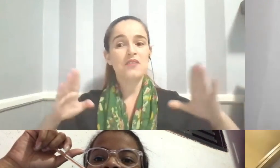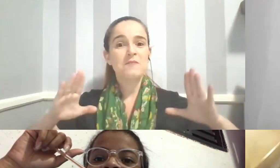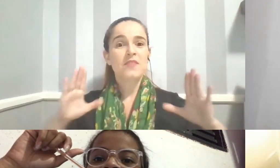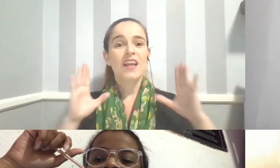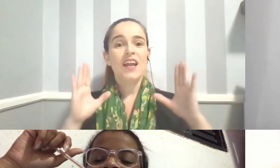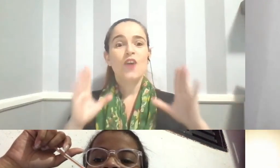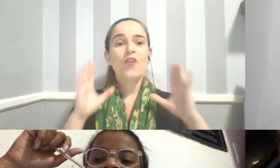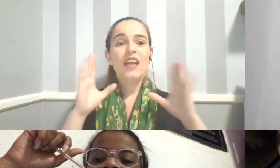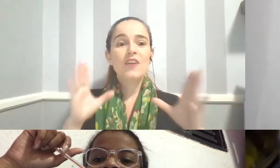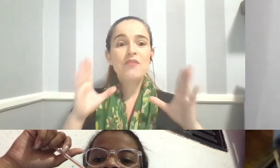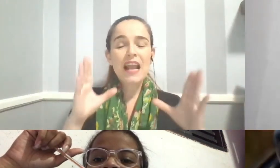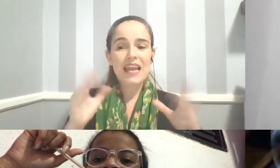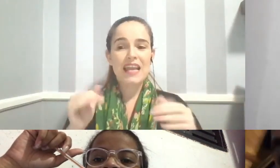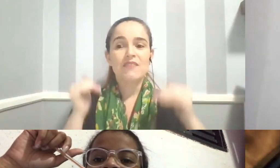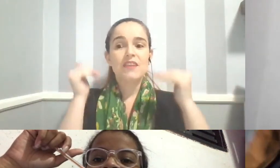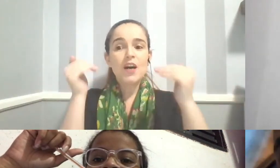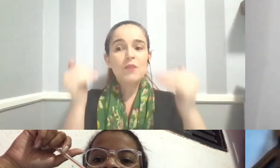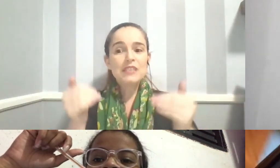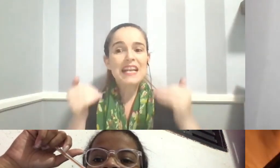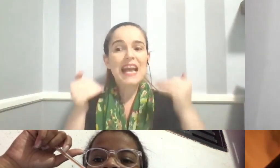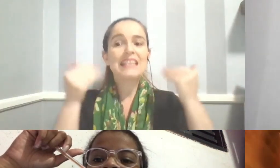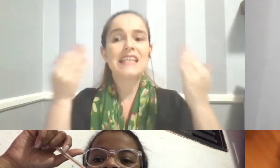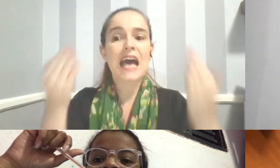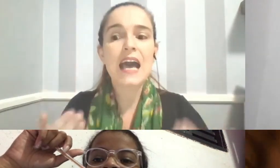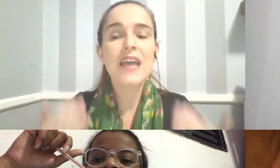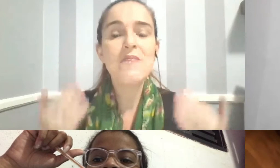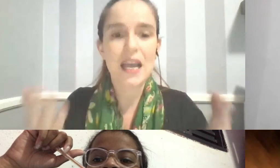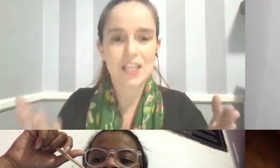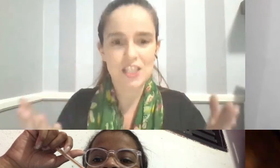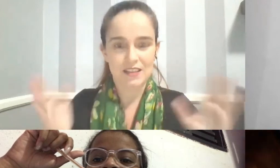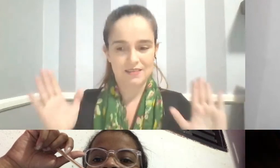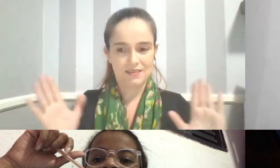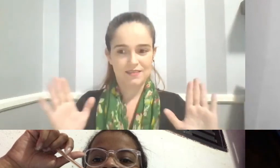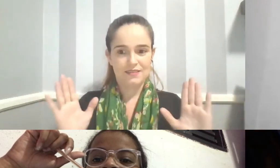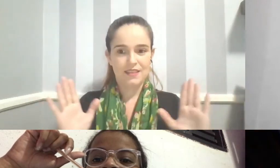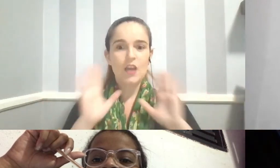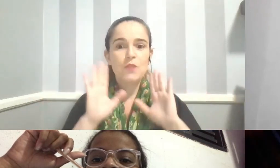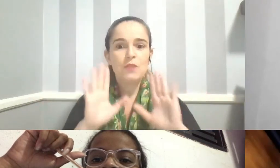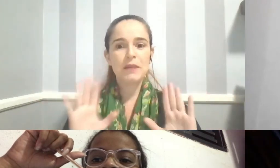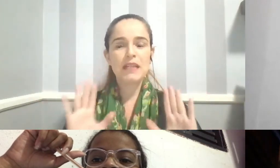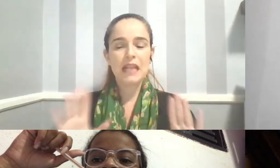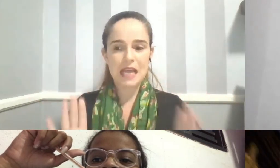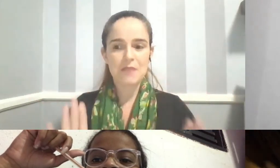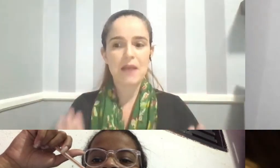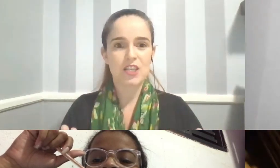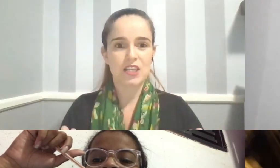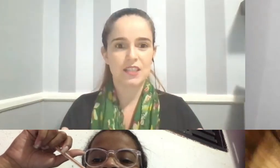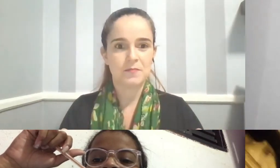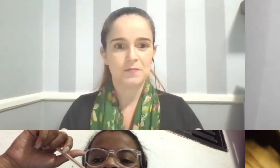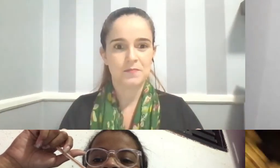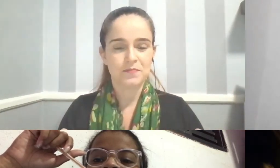negócio. semestre. O que eu falei? Vamos analisar a imagem. Eu não pedi para analisar